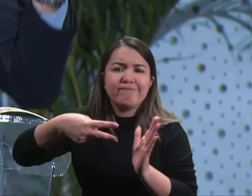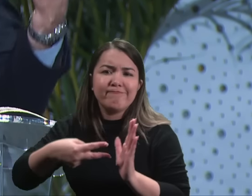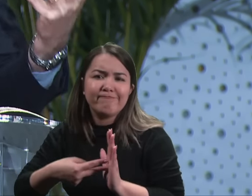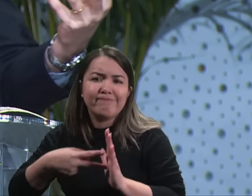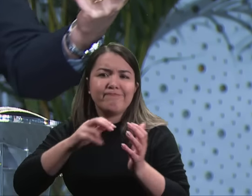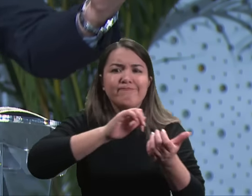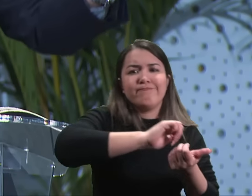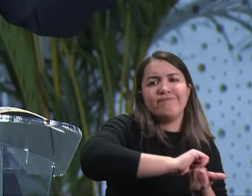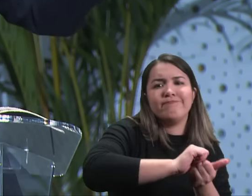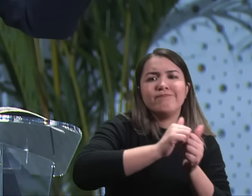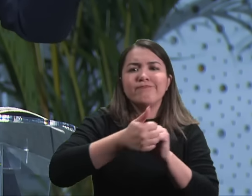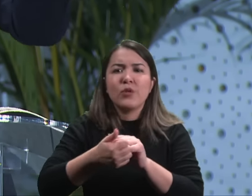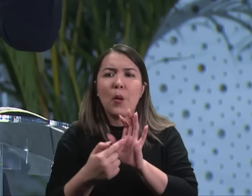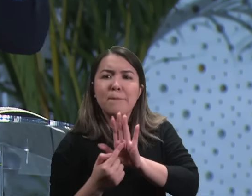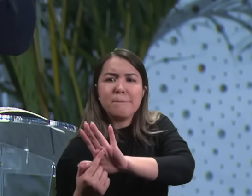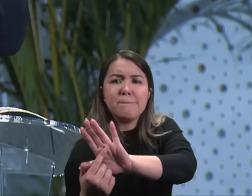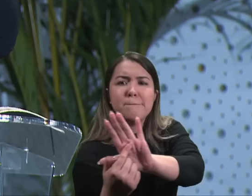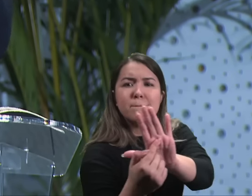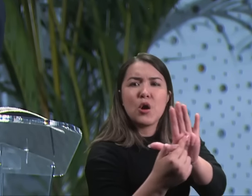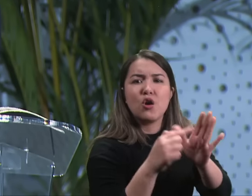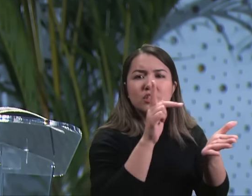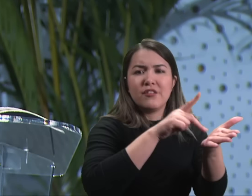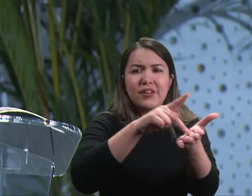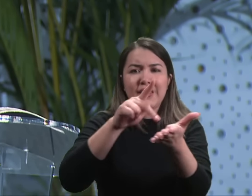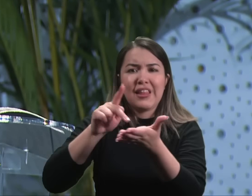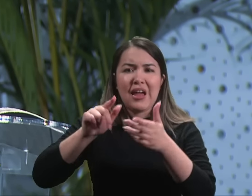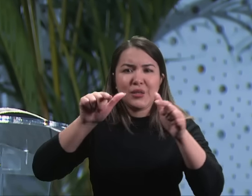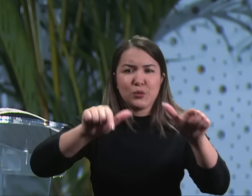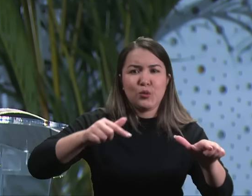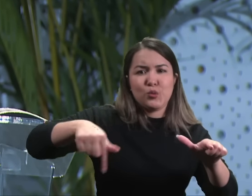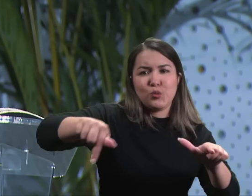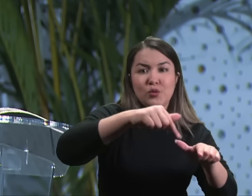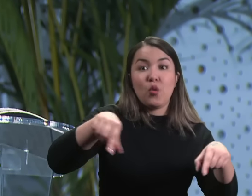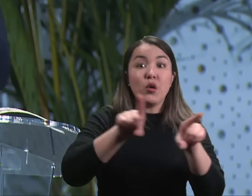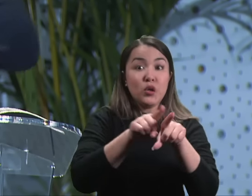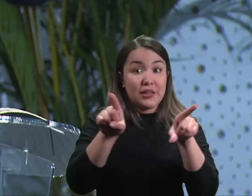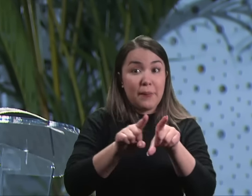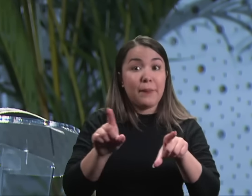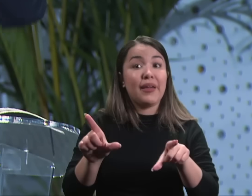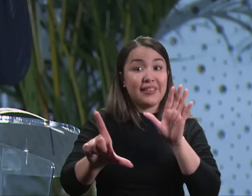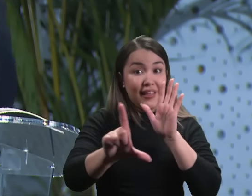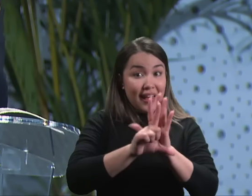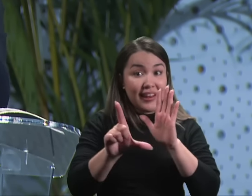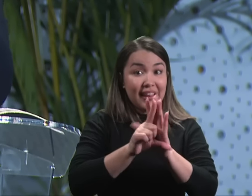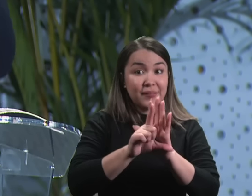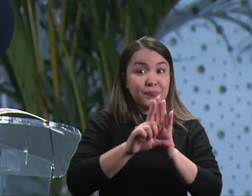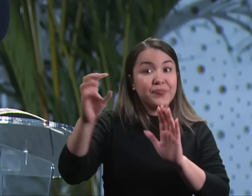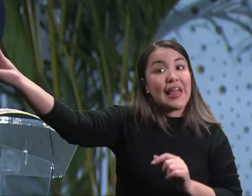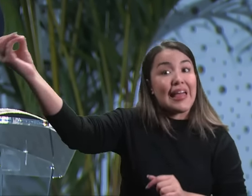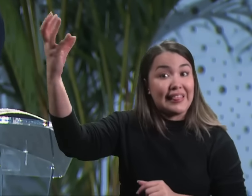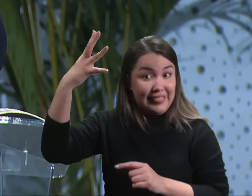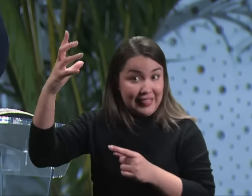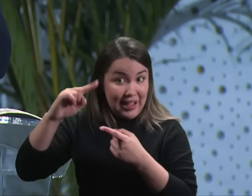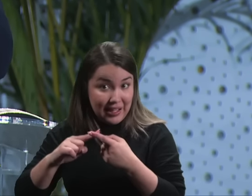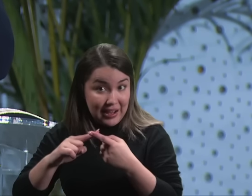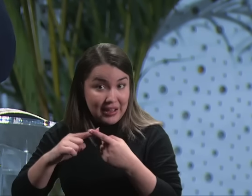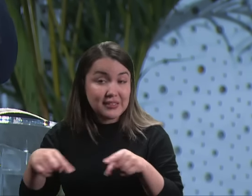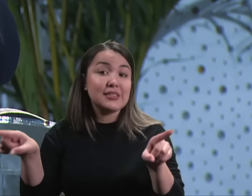novamente as verdades do Santuário e também da Lei ou se seja da Graça e